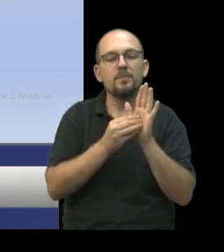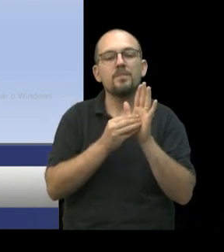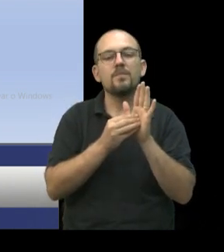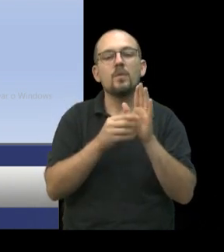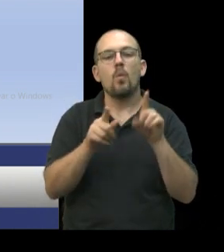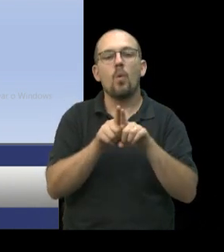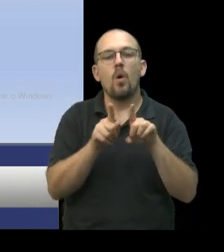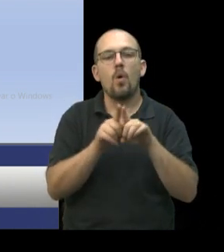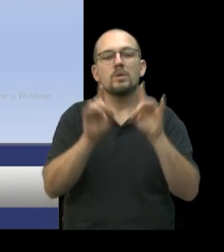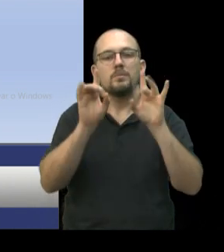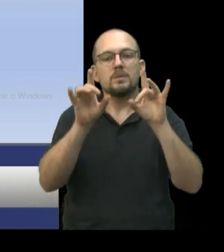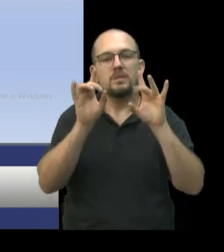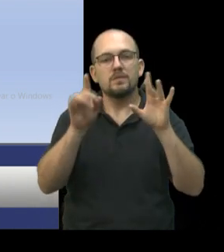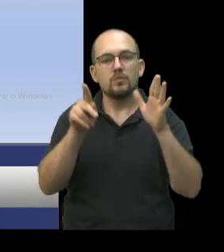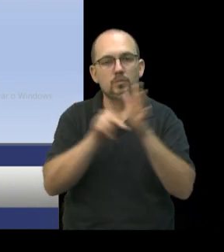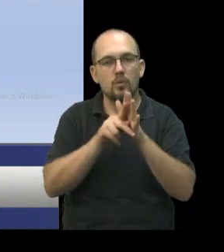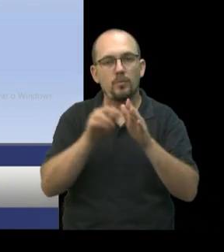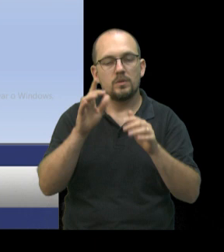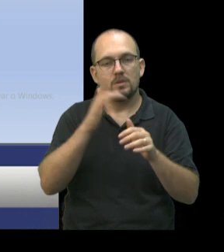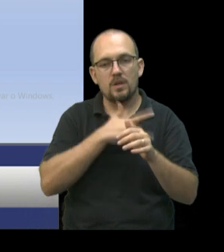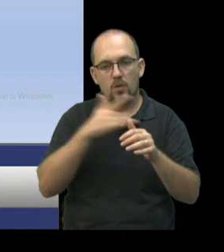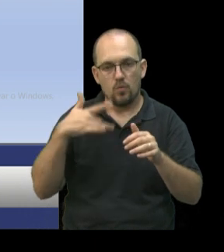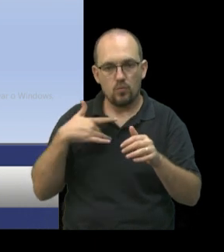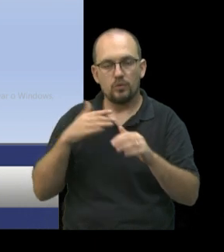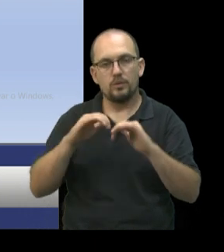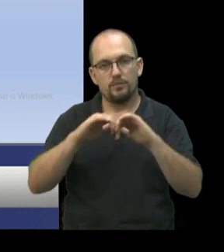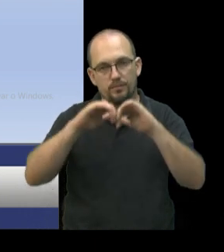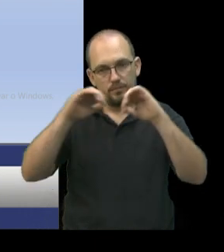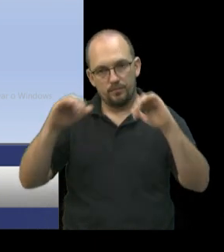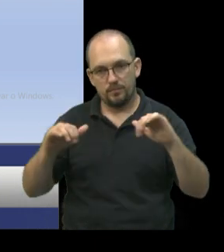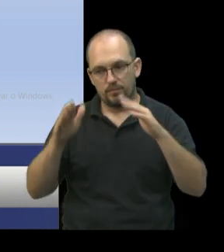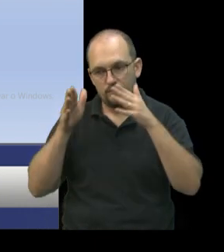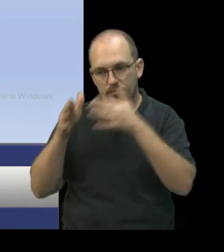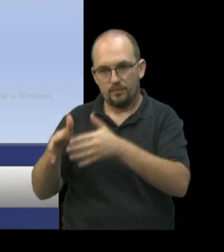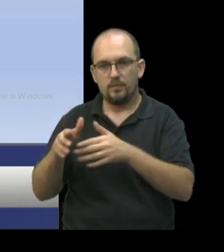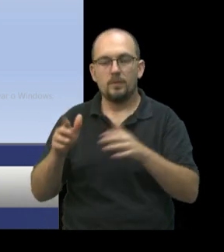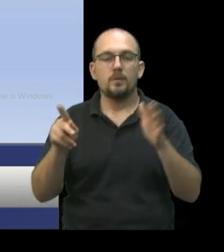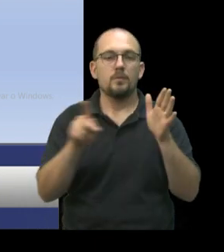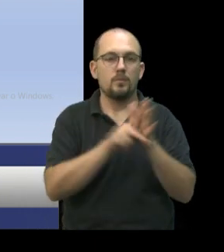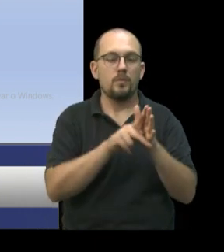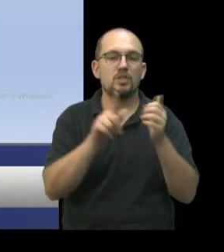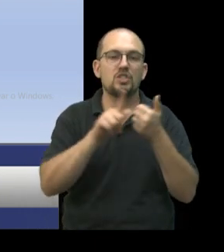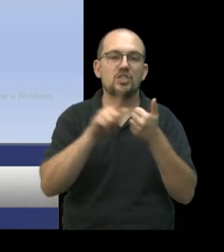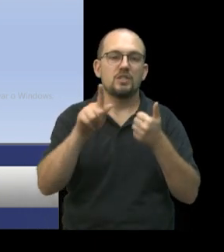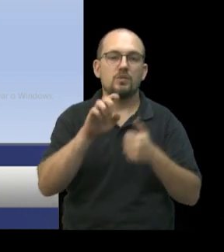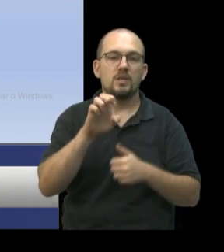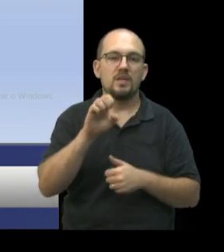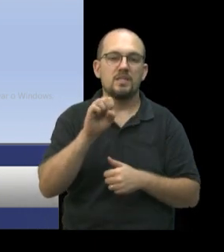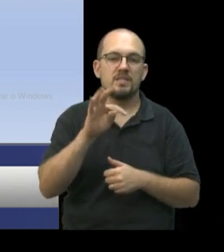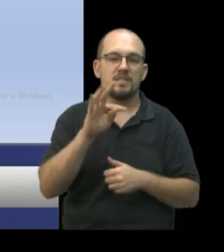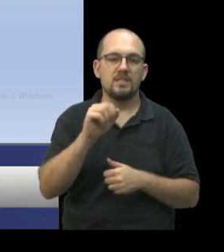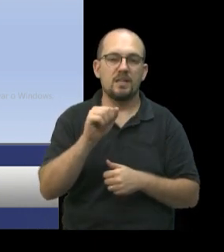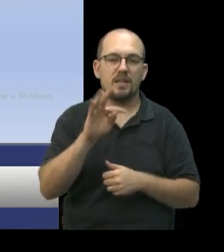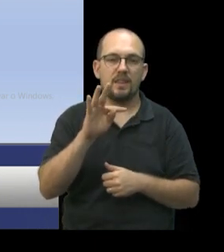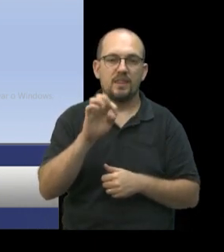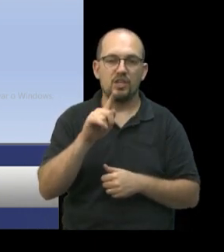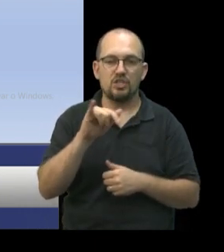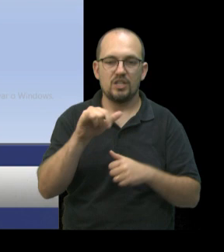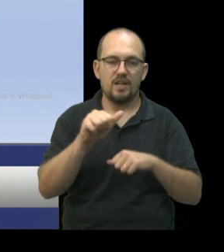ação específica na saúde e uma ação específica na gestão estratégica.